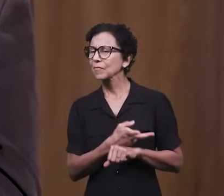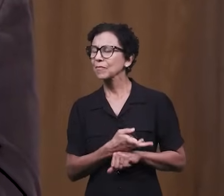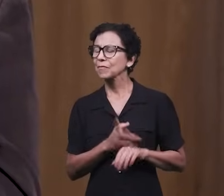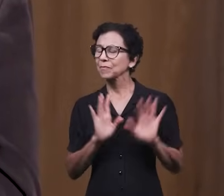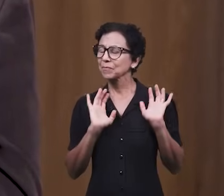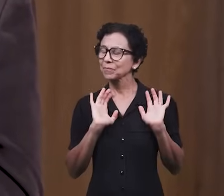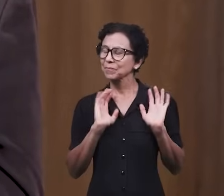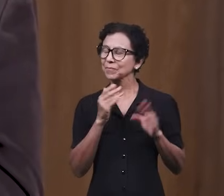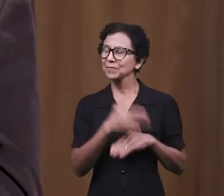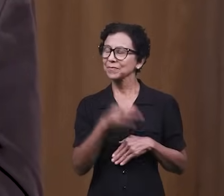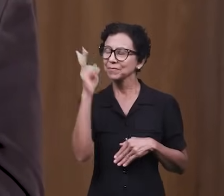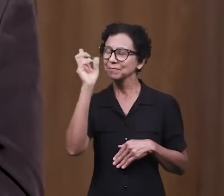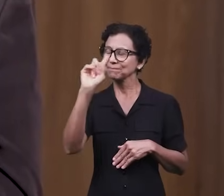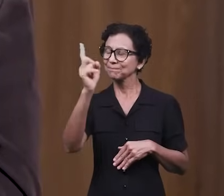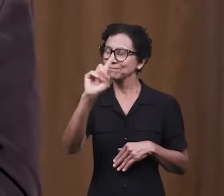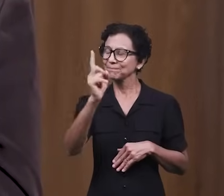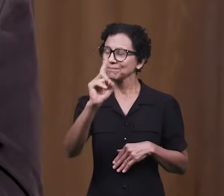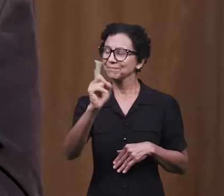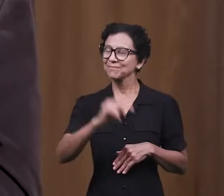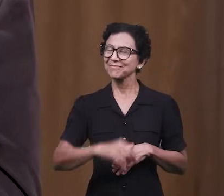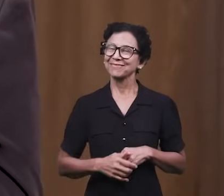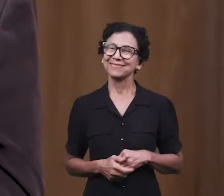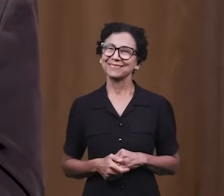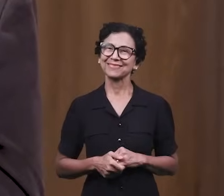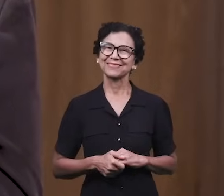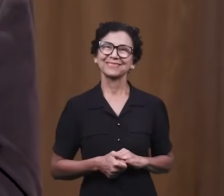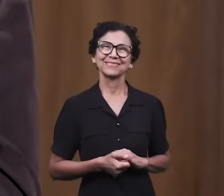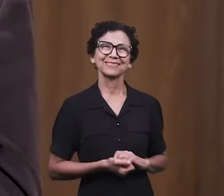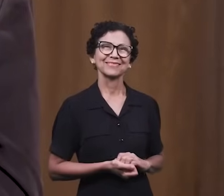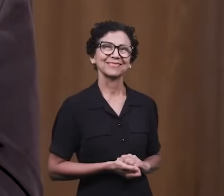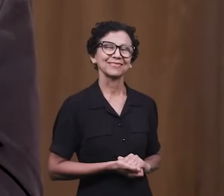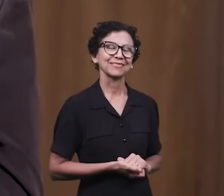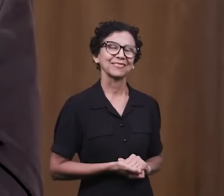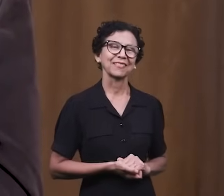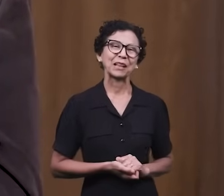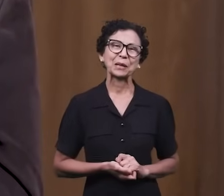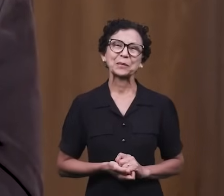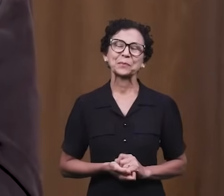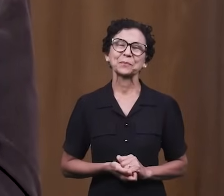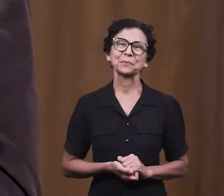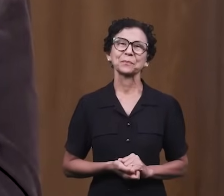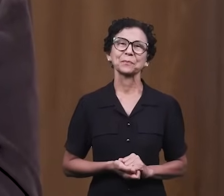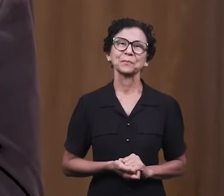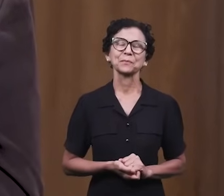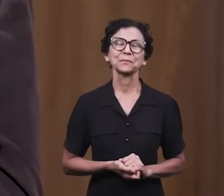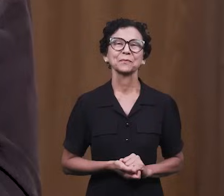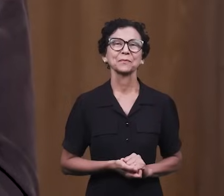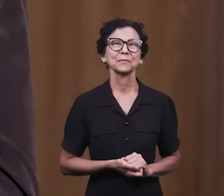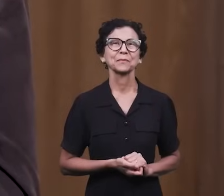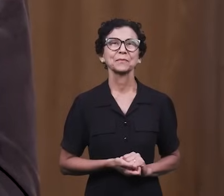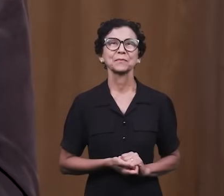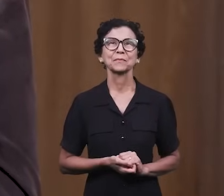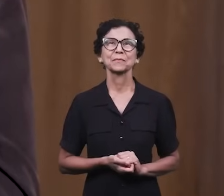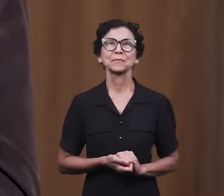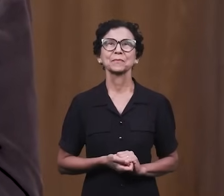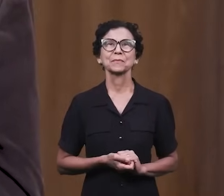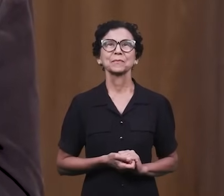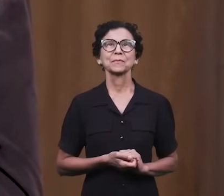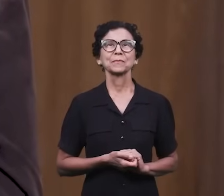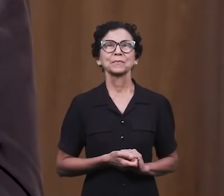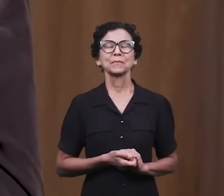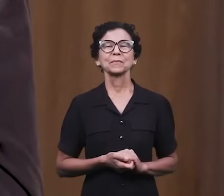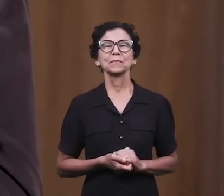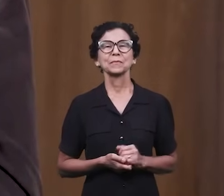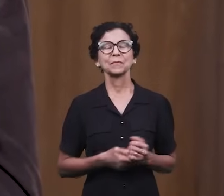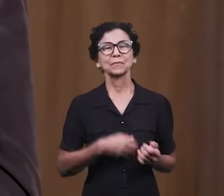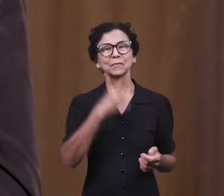da história ali, apenas citar Abraão, então Isaque e Rebeca. E após isso,